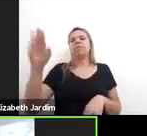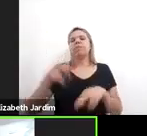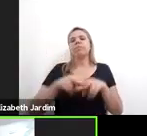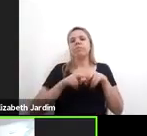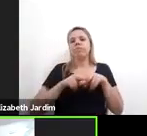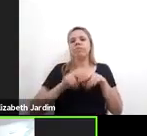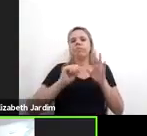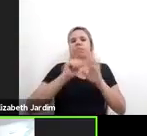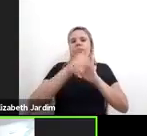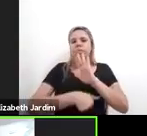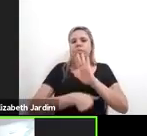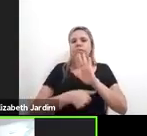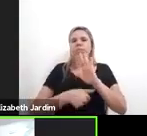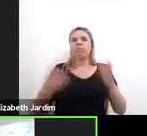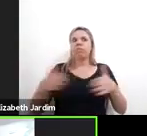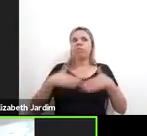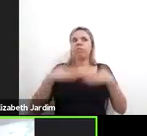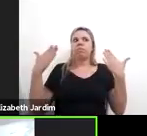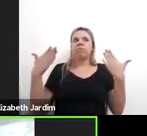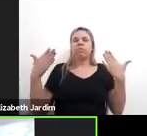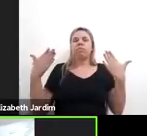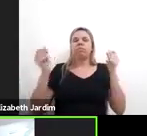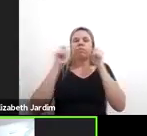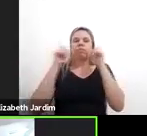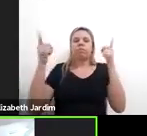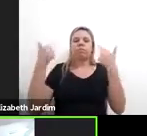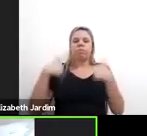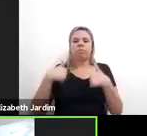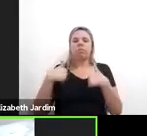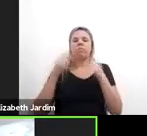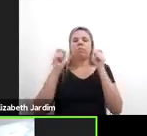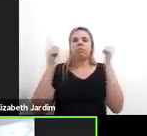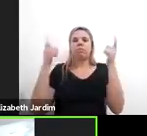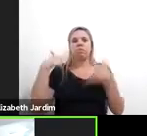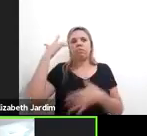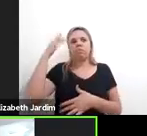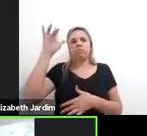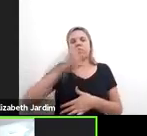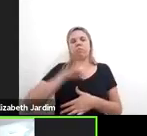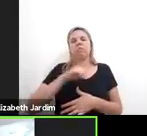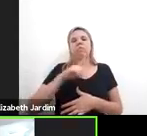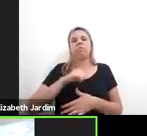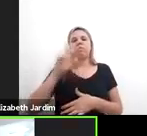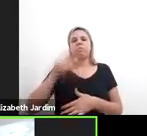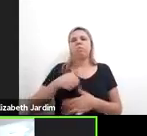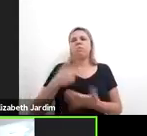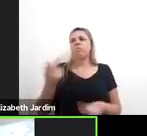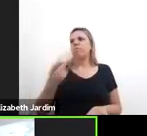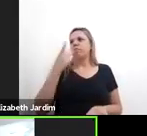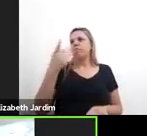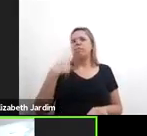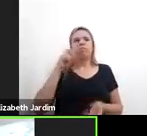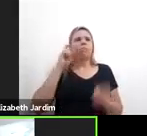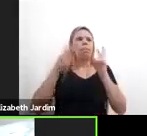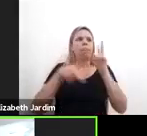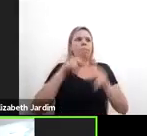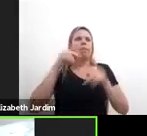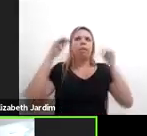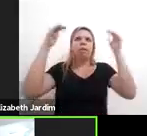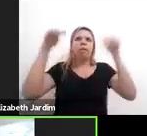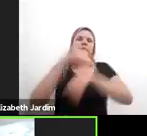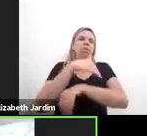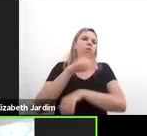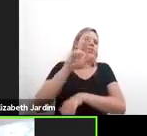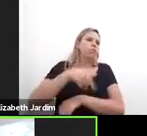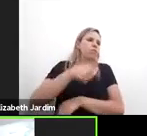Down, que super assusta, né? Pelo menos a mim super assustou, eu não sabia que tinha, e eu nunca tinha ouvido, eu tinha visto adultos pela rua, nunca